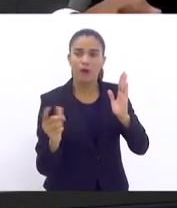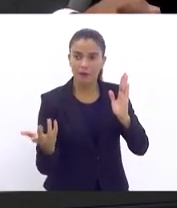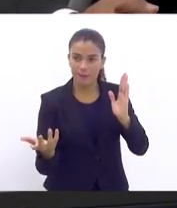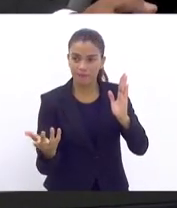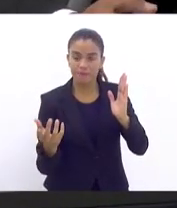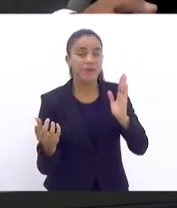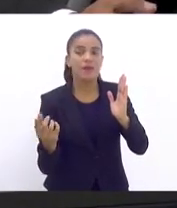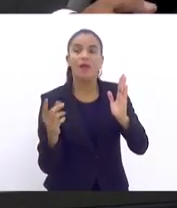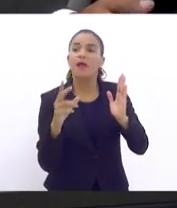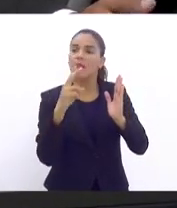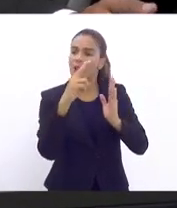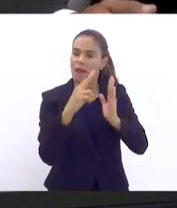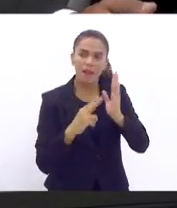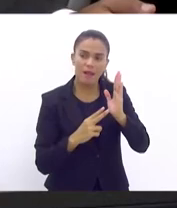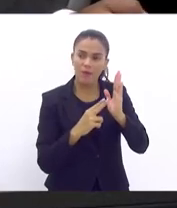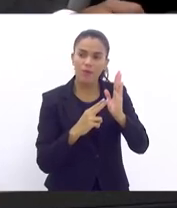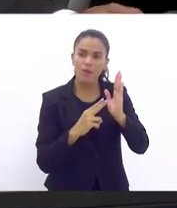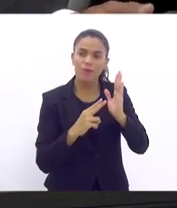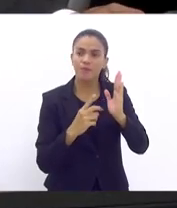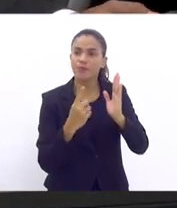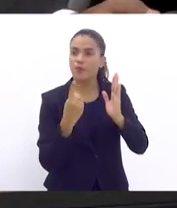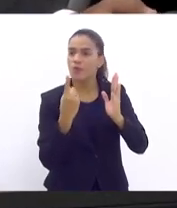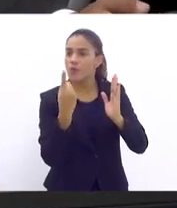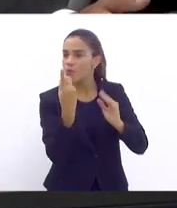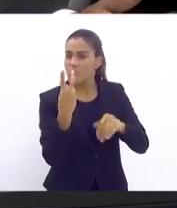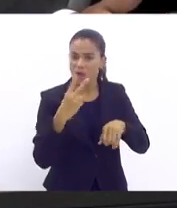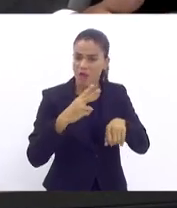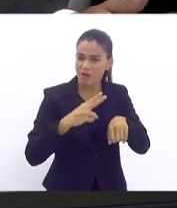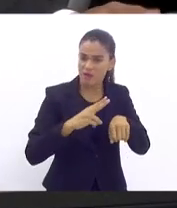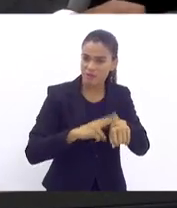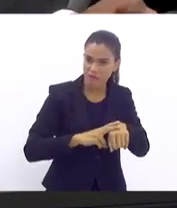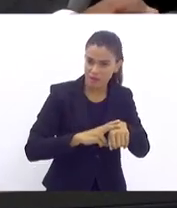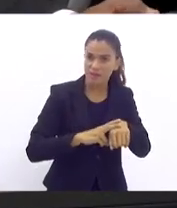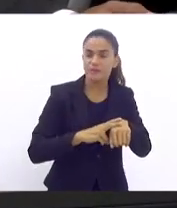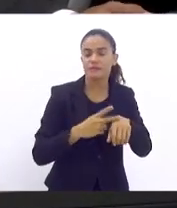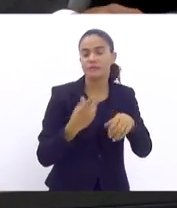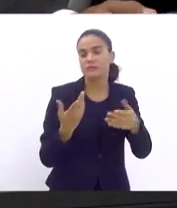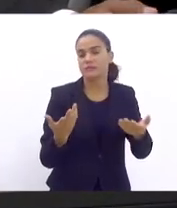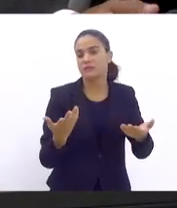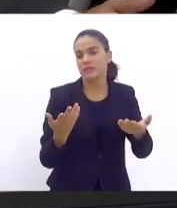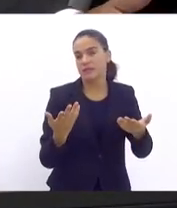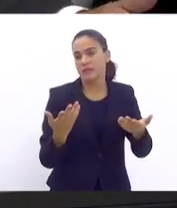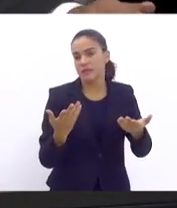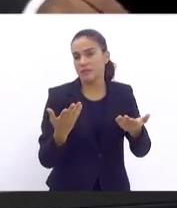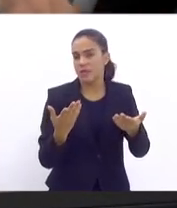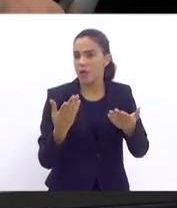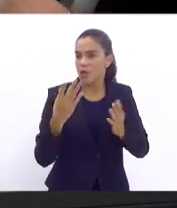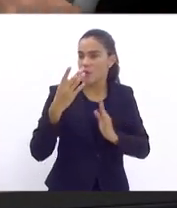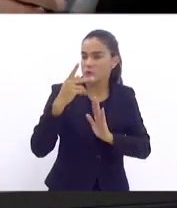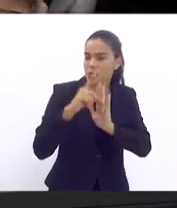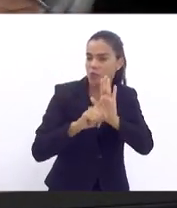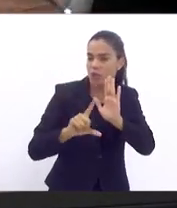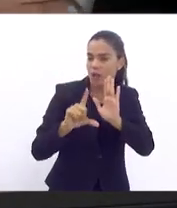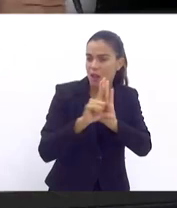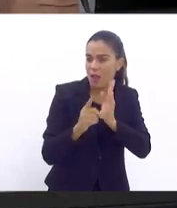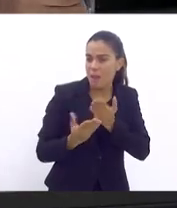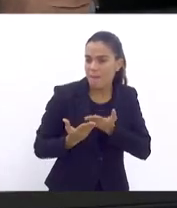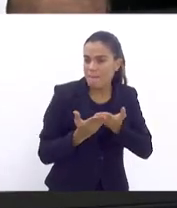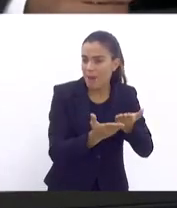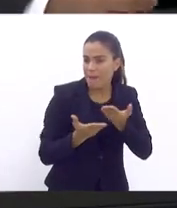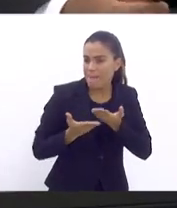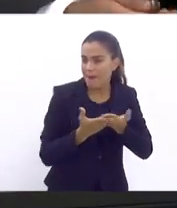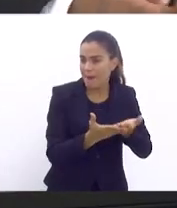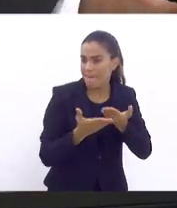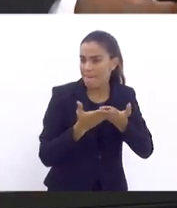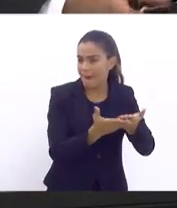artigo uma vez as proposições que cheguem na mesa que